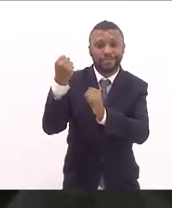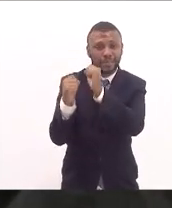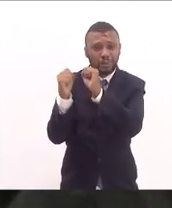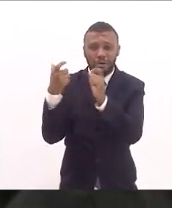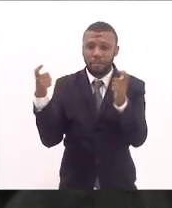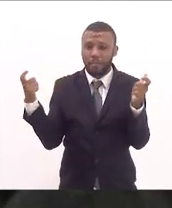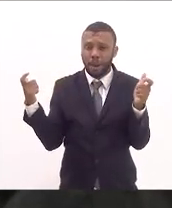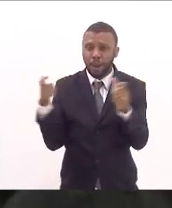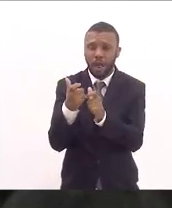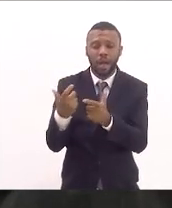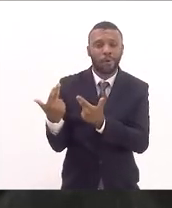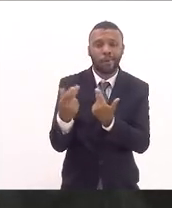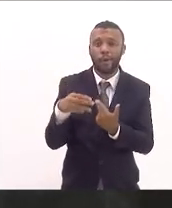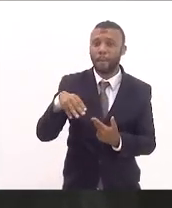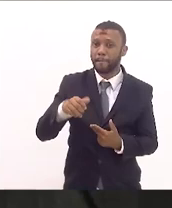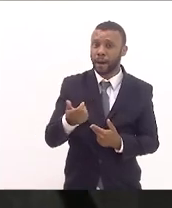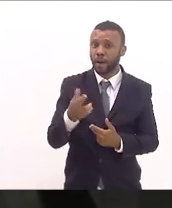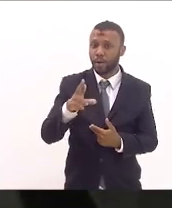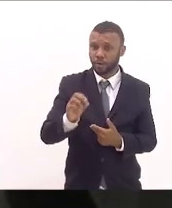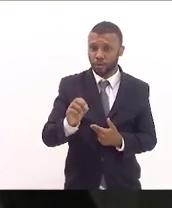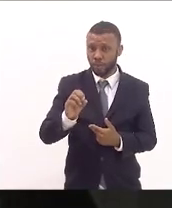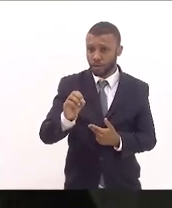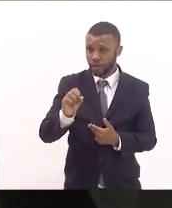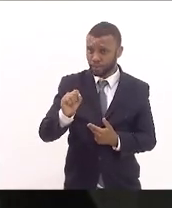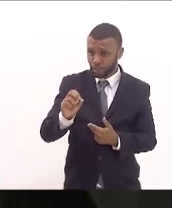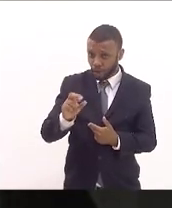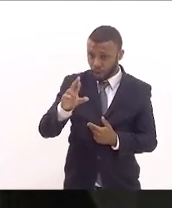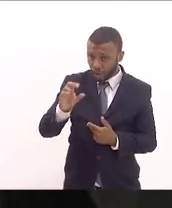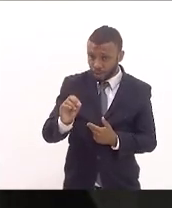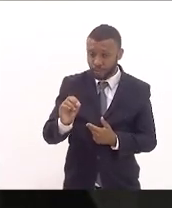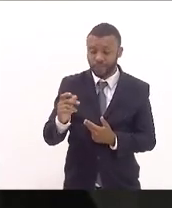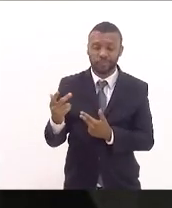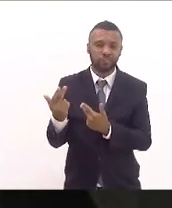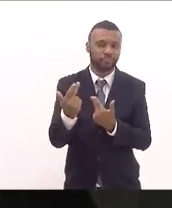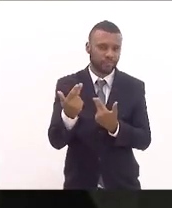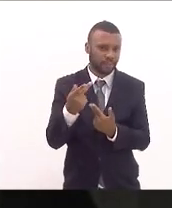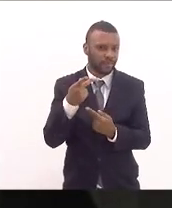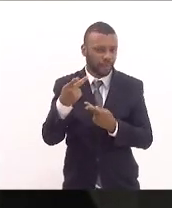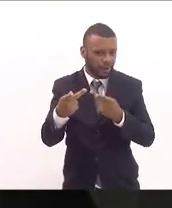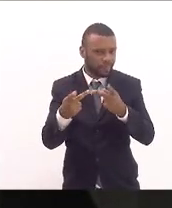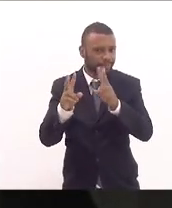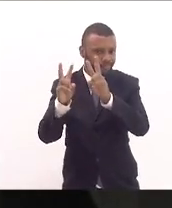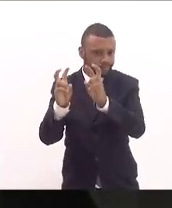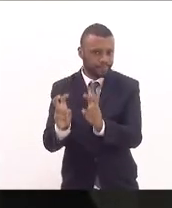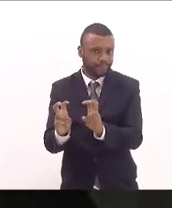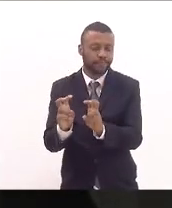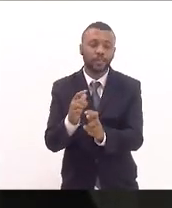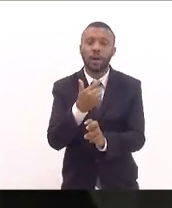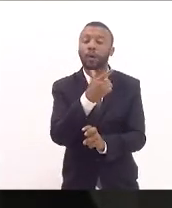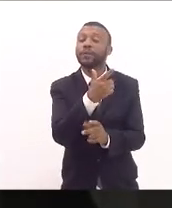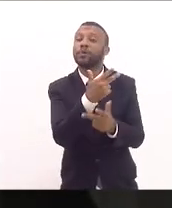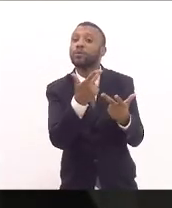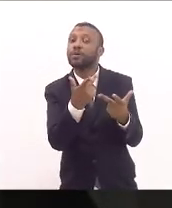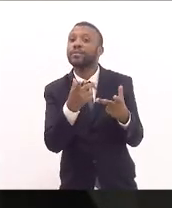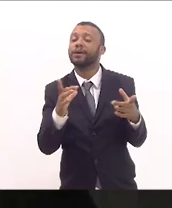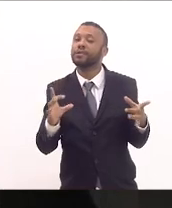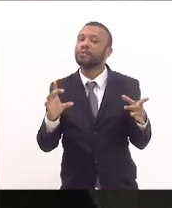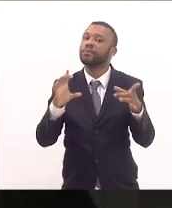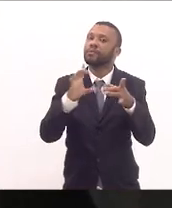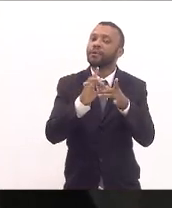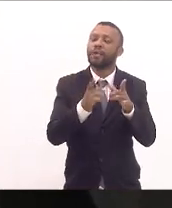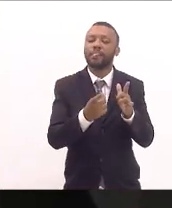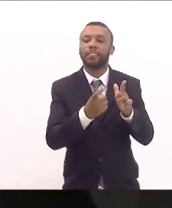como dizem Mauro Osório próprio Bruno Sobral em algumas publicações outro aspecto importante o atrelamento à dependência